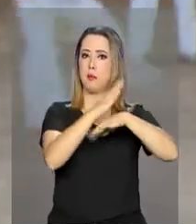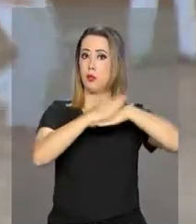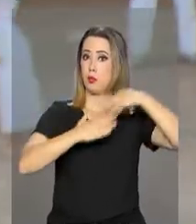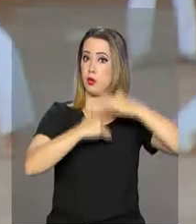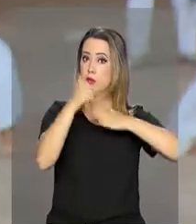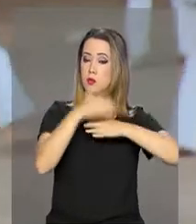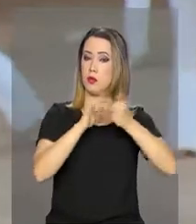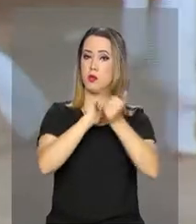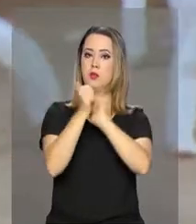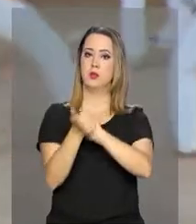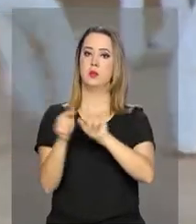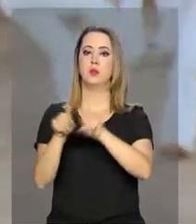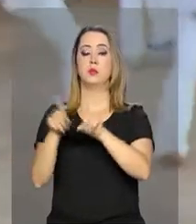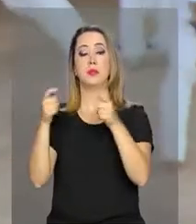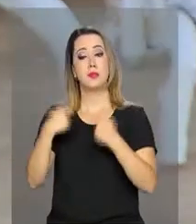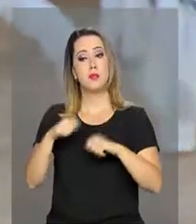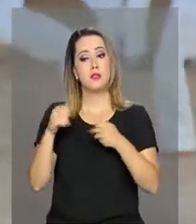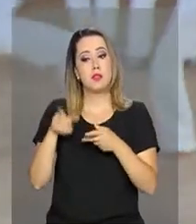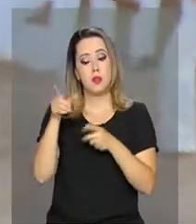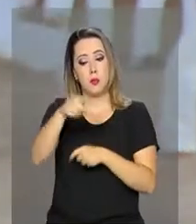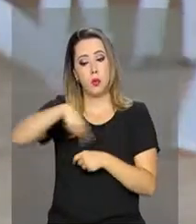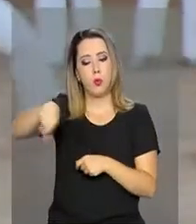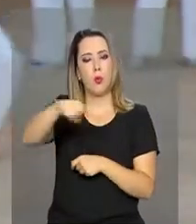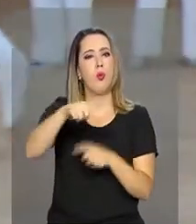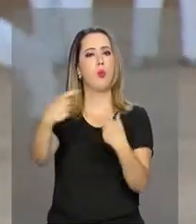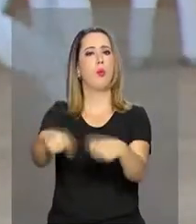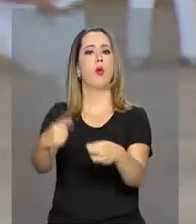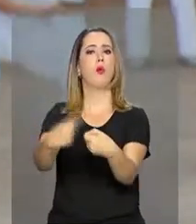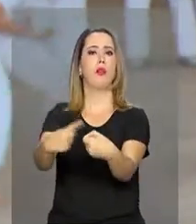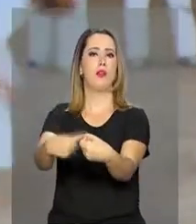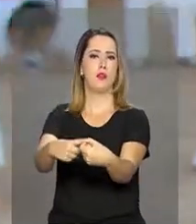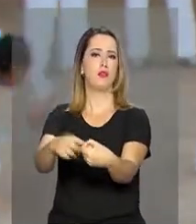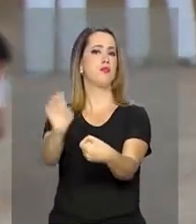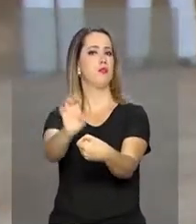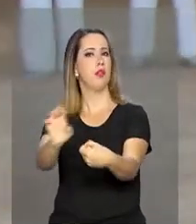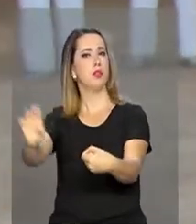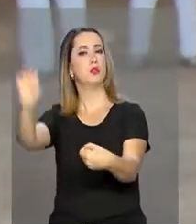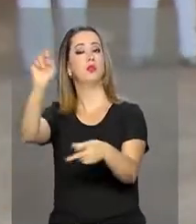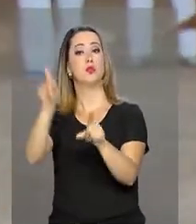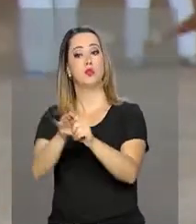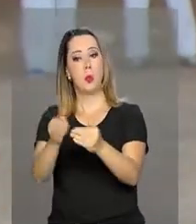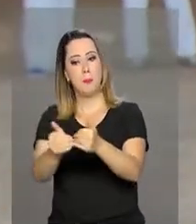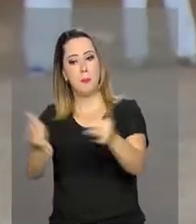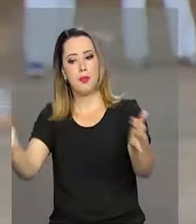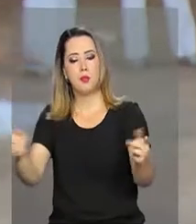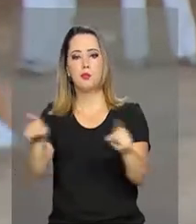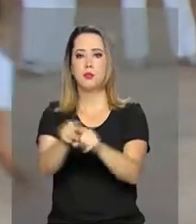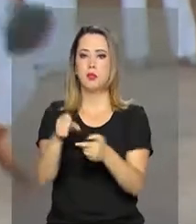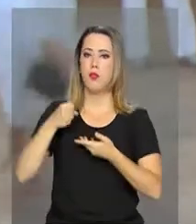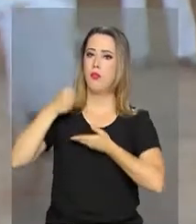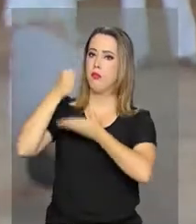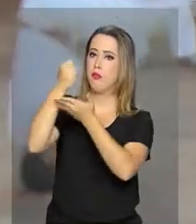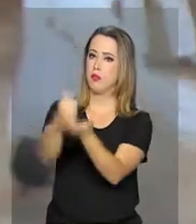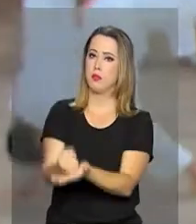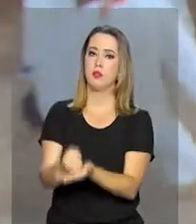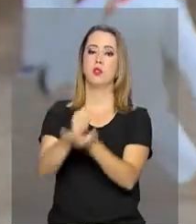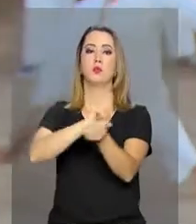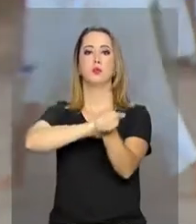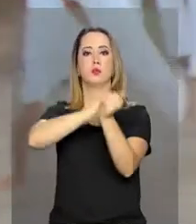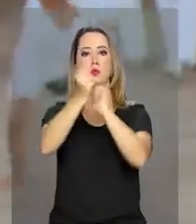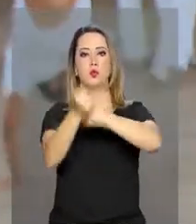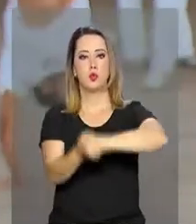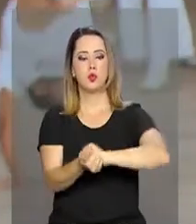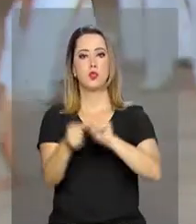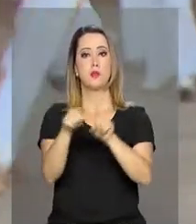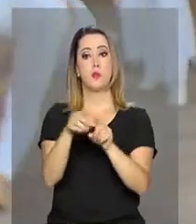incentivos gestores estaduais e municipais a ampliarem na rede de ensino a oferta de